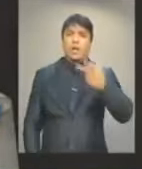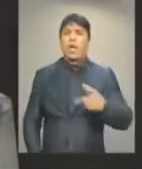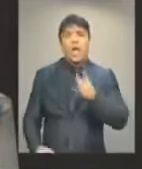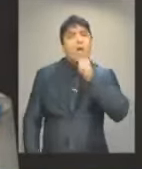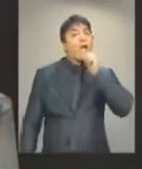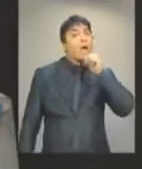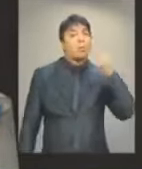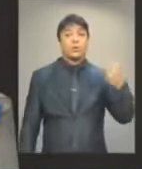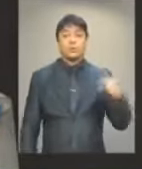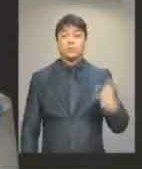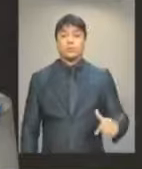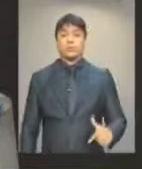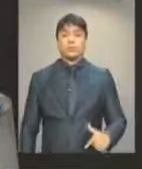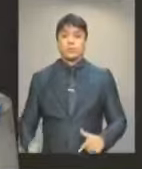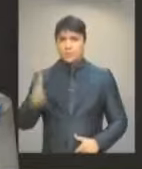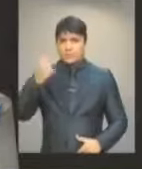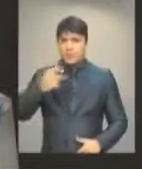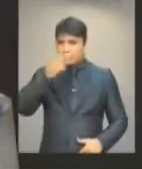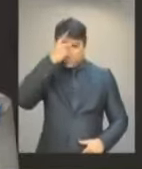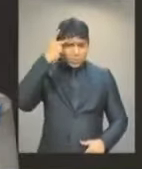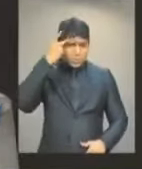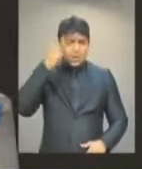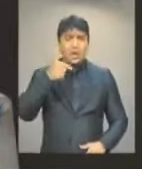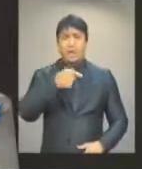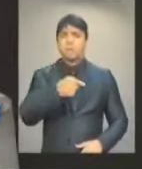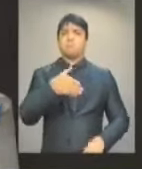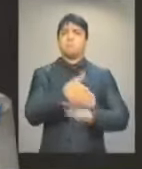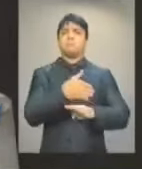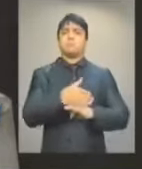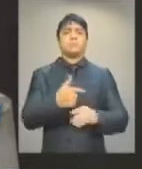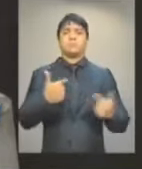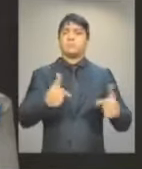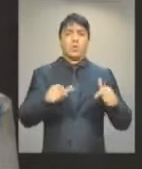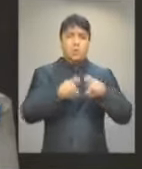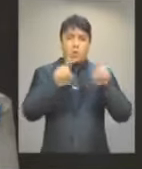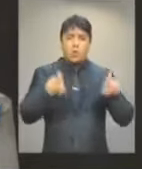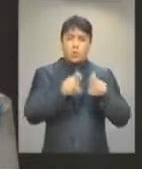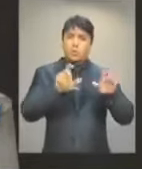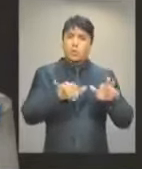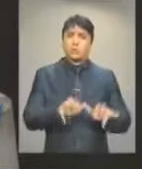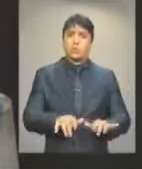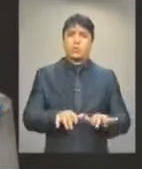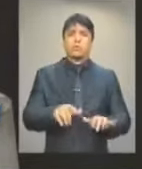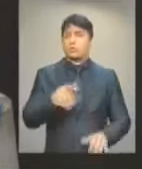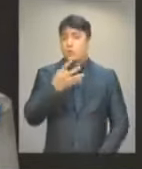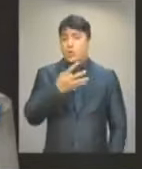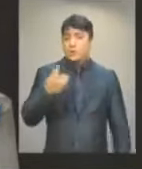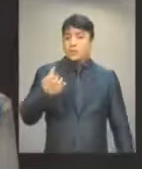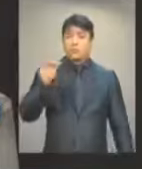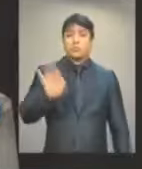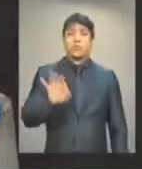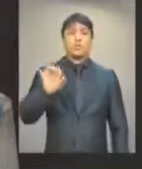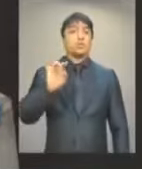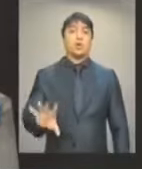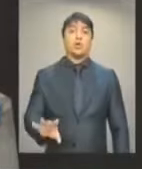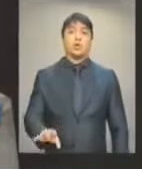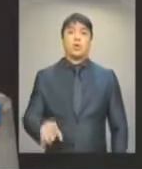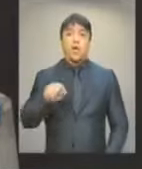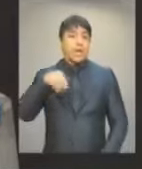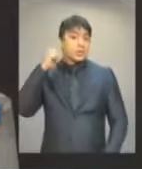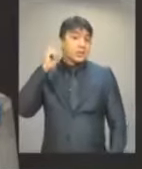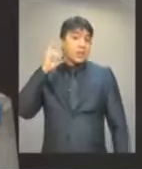que 2/3 dos nossos estudantes não têm acesso a computador, apenas 46% têm acesso à internet e no